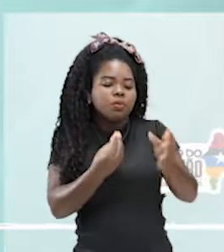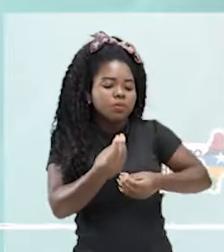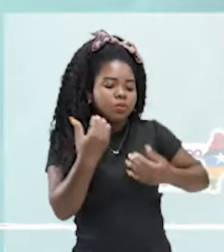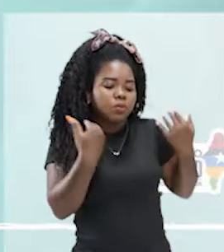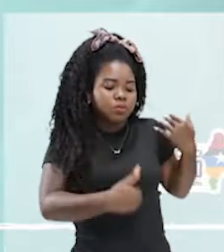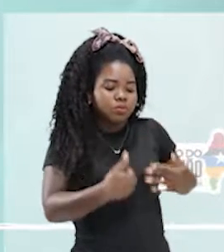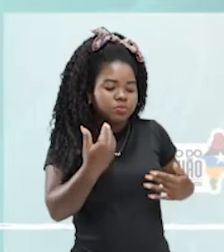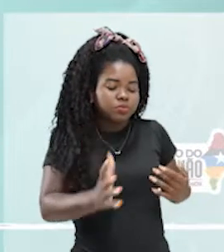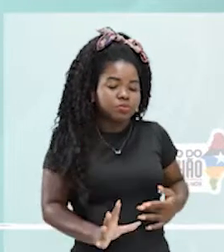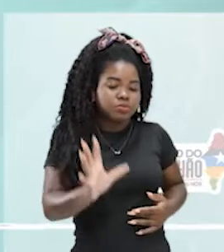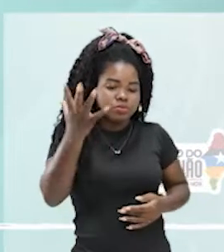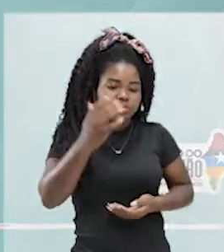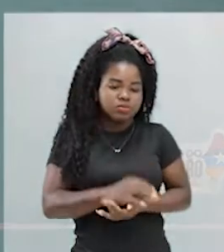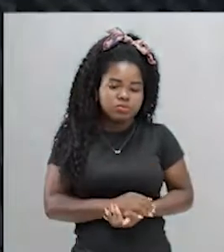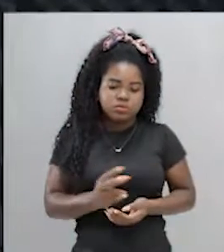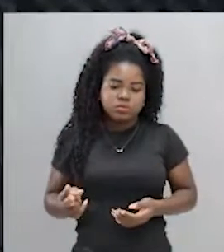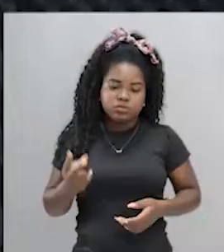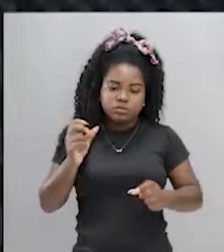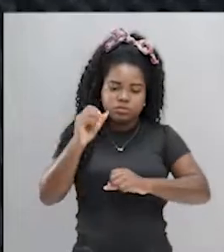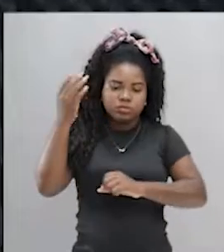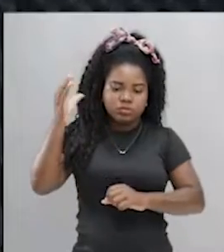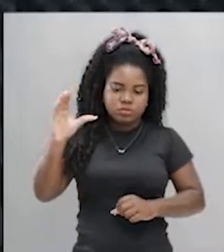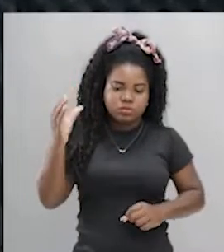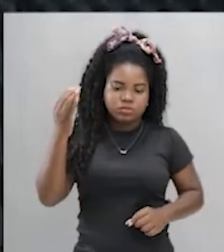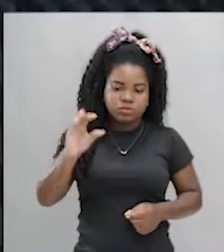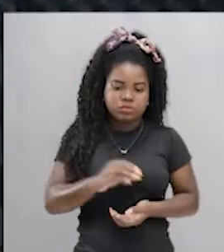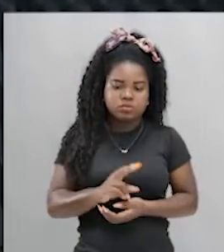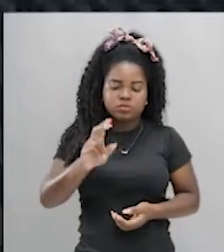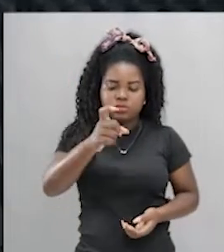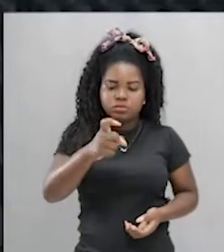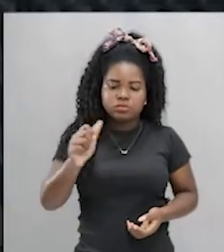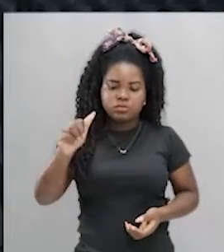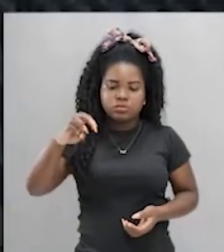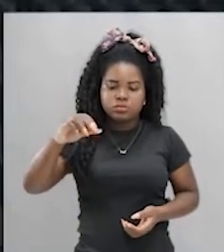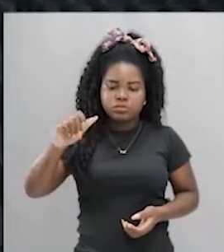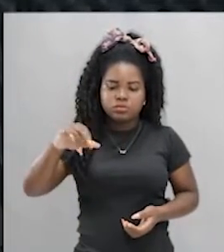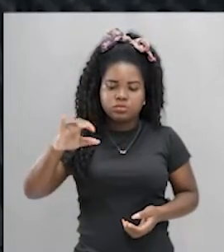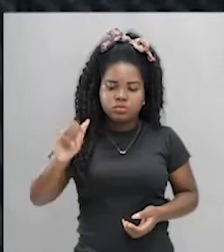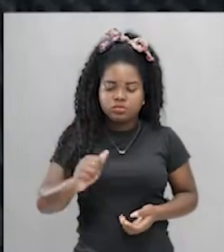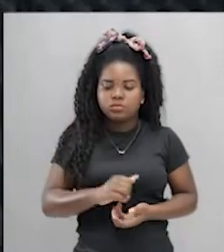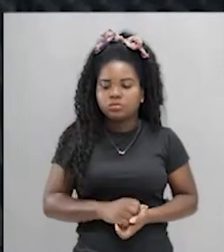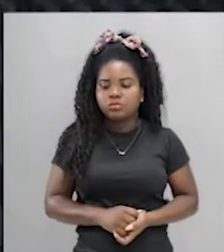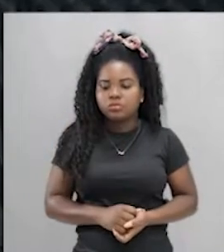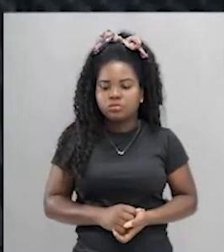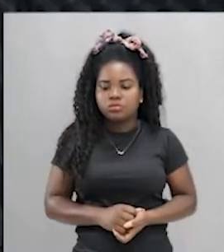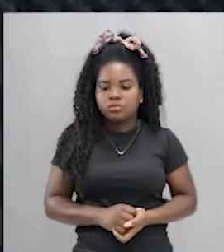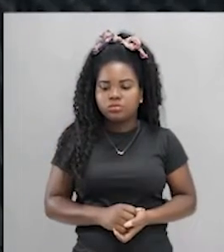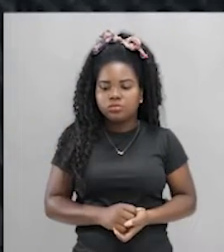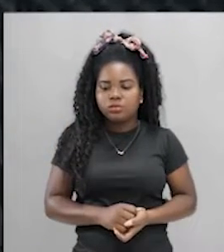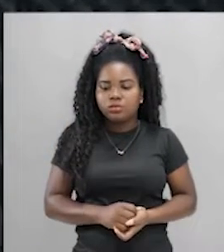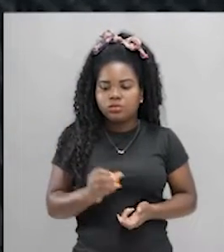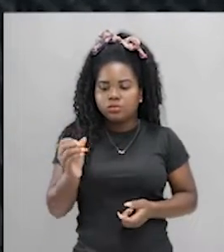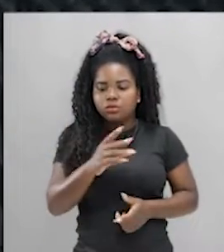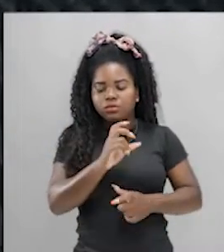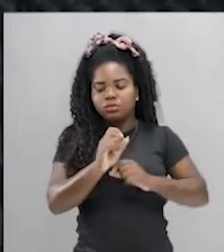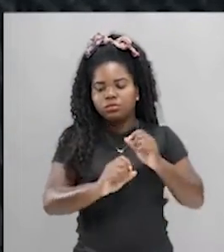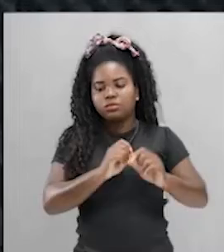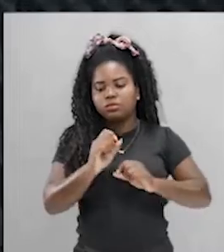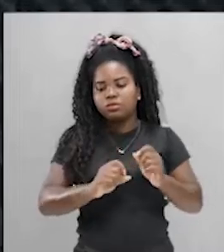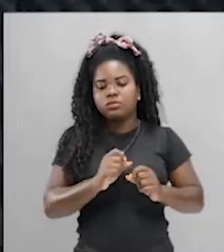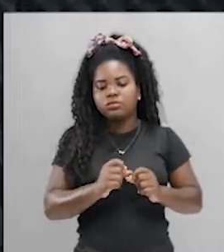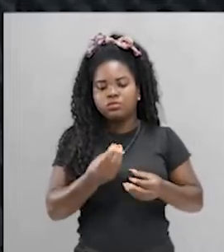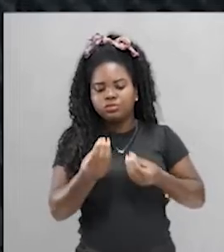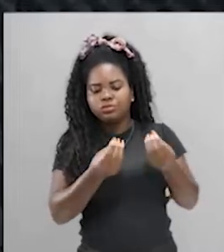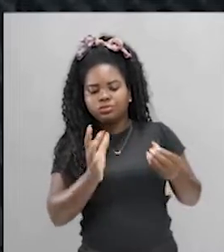reagir. E essa valorização de uma cultura, inclusive, xamânica, por causa disso, que ele vai buscar uma nova